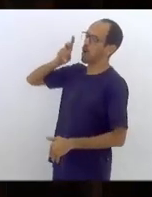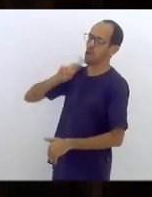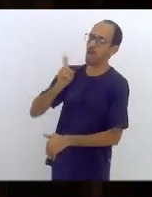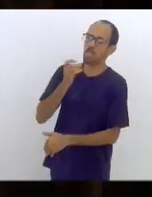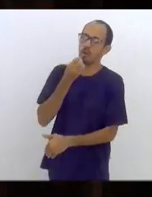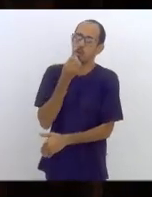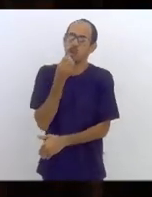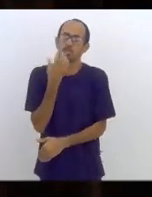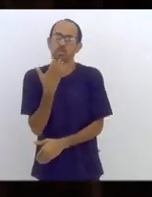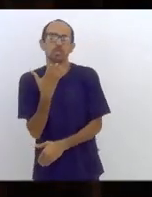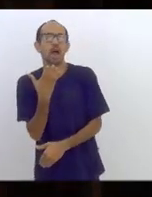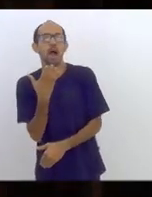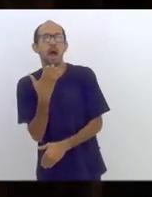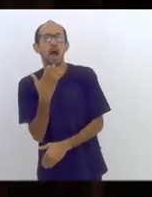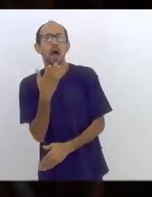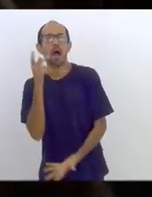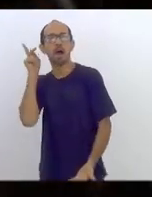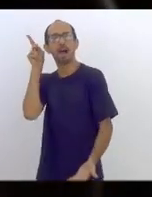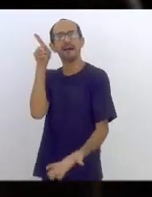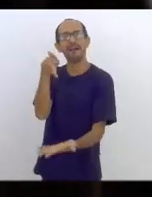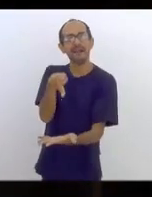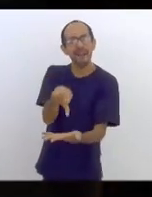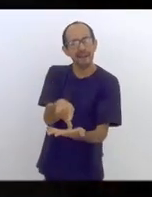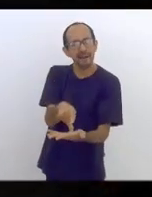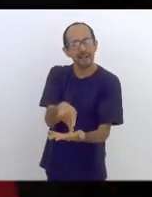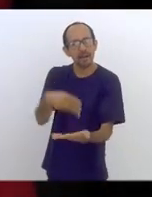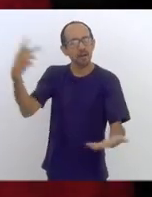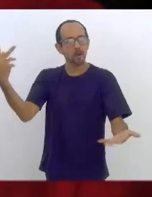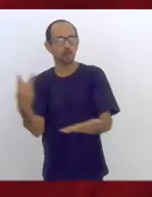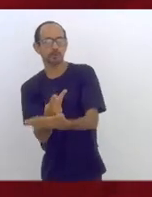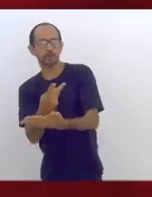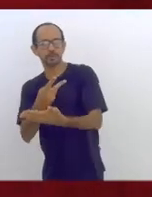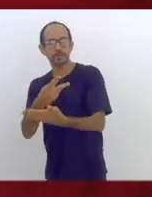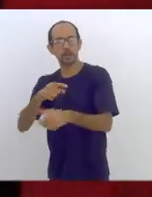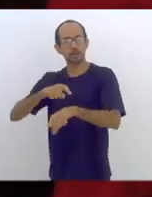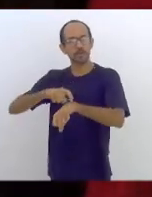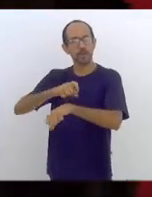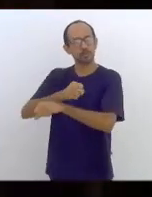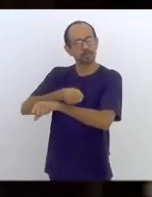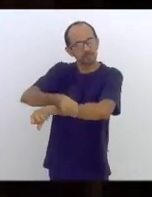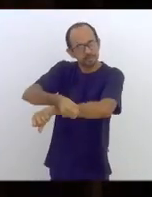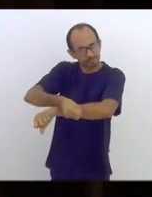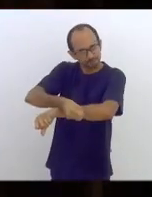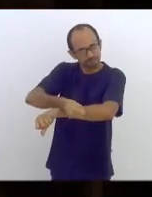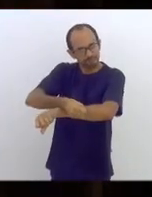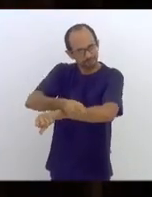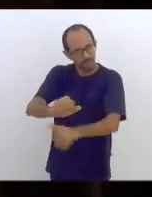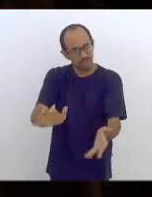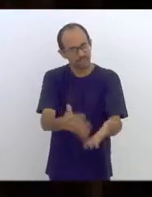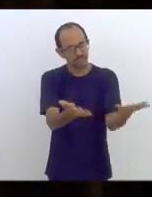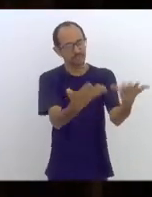contar realidade do tempo da escravidão. Salve Malês!